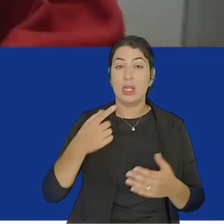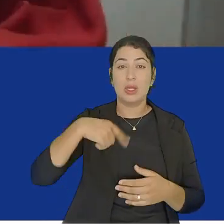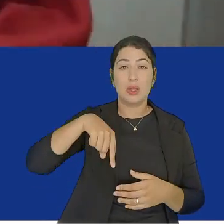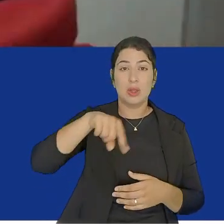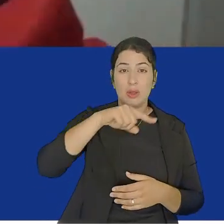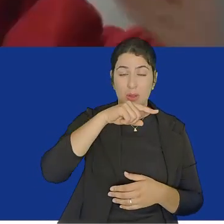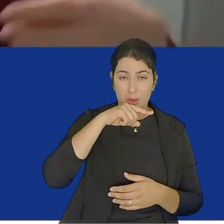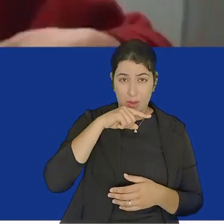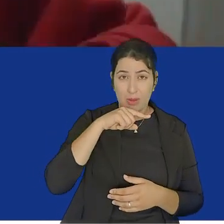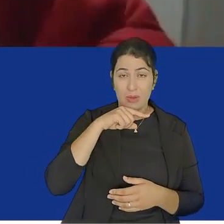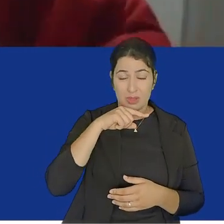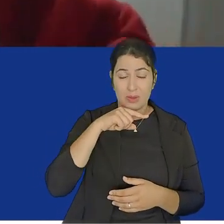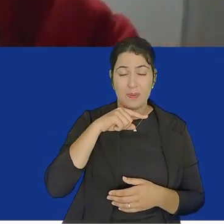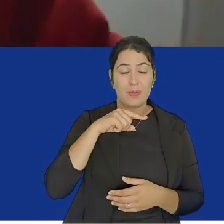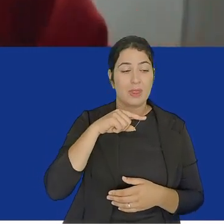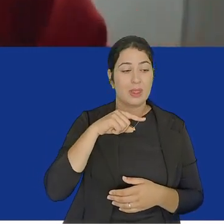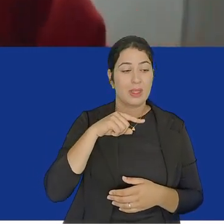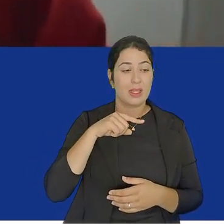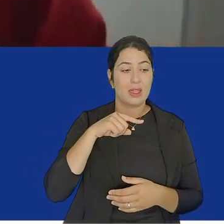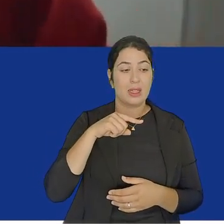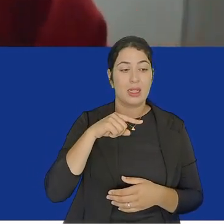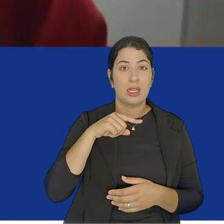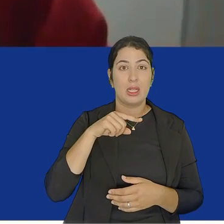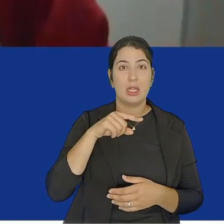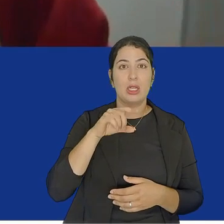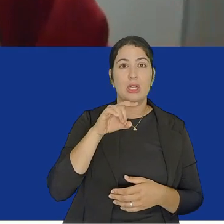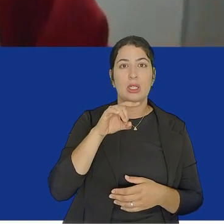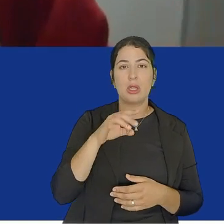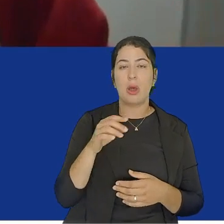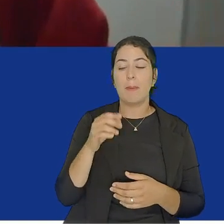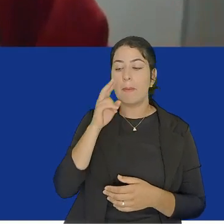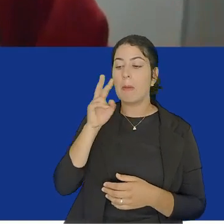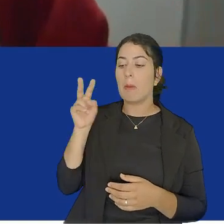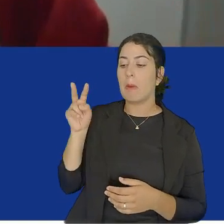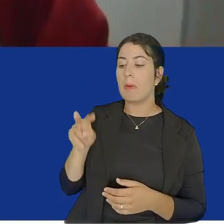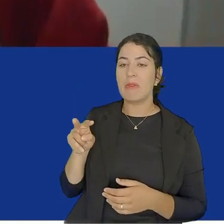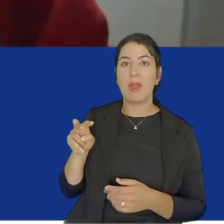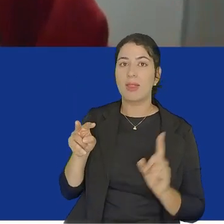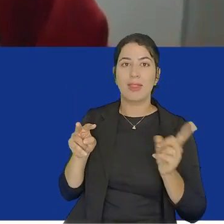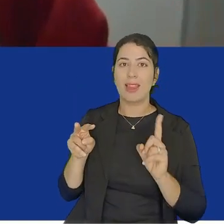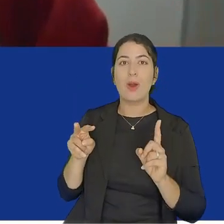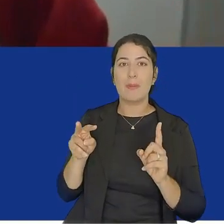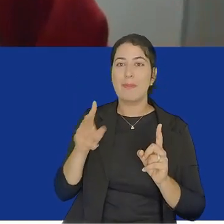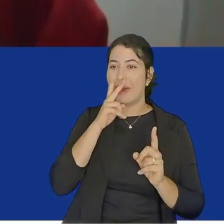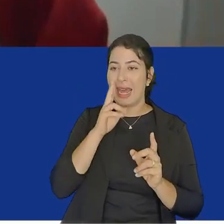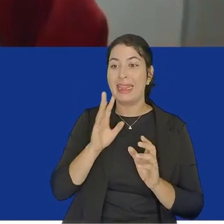convidados. Nós estamos todos dentro da panela, sendo, digamos,